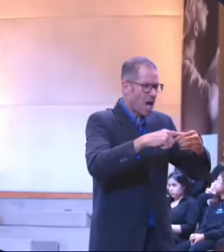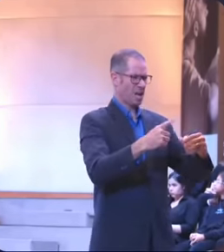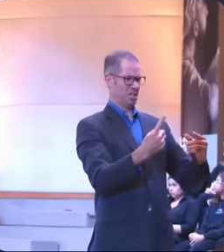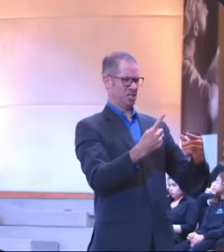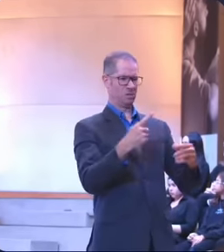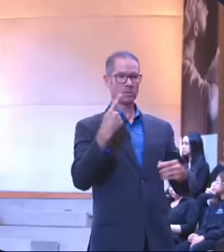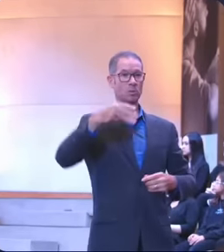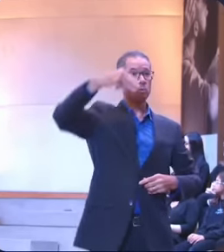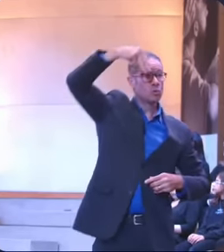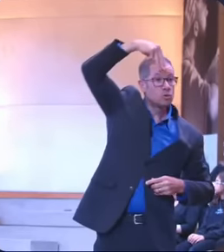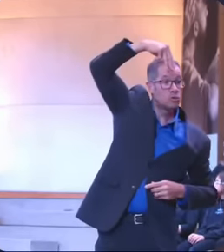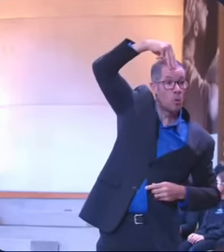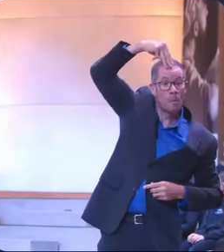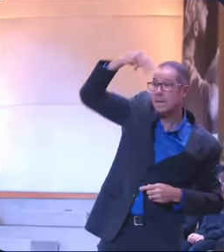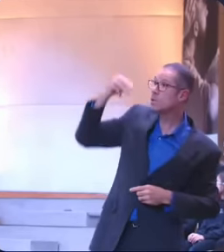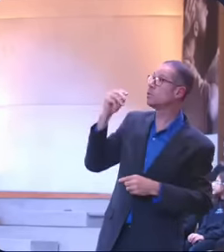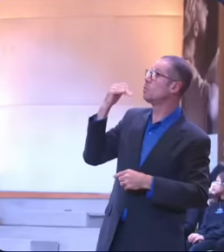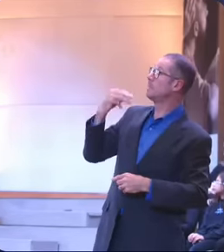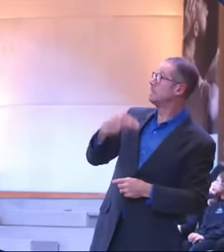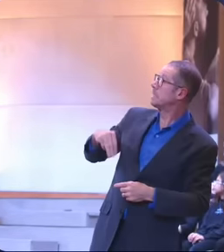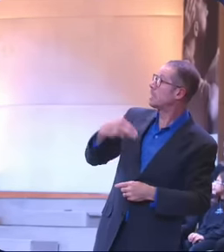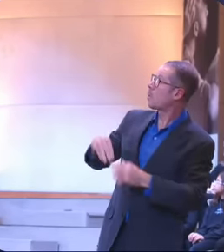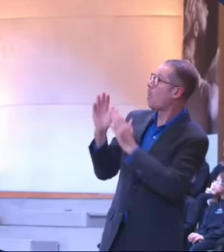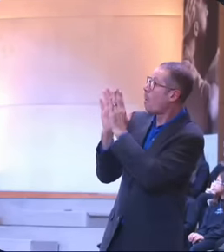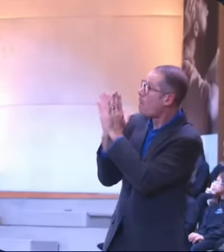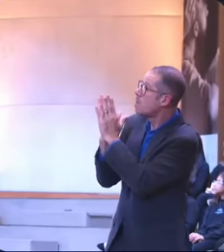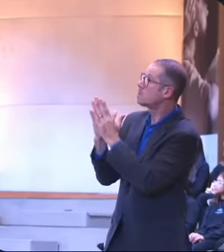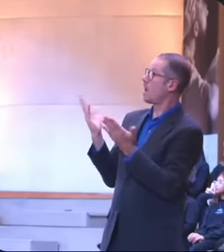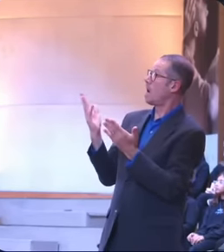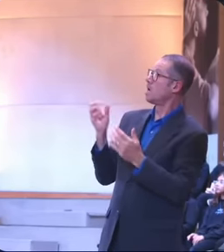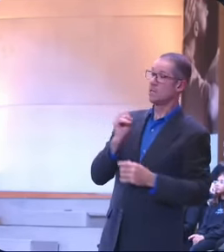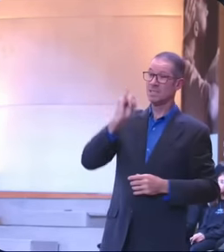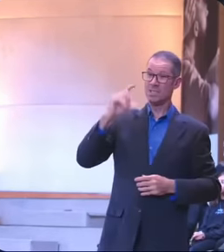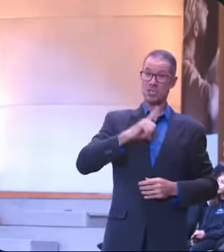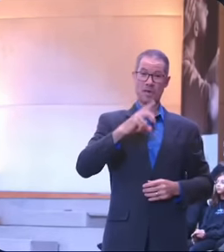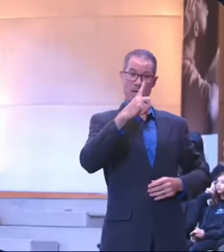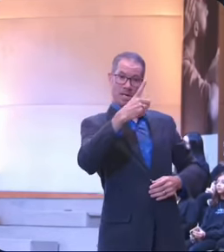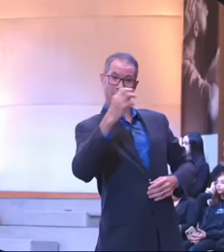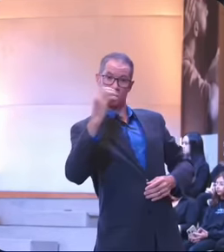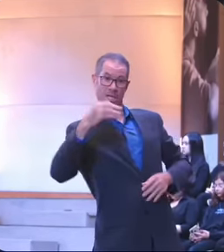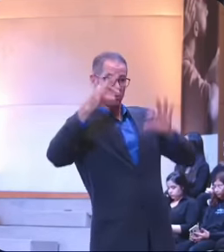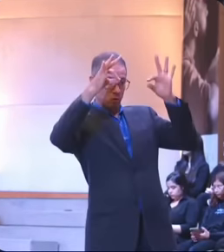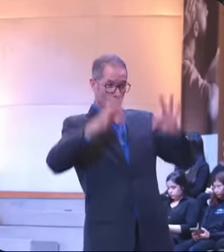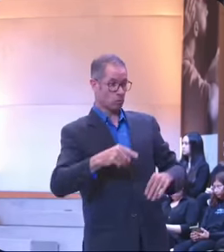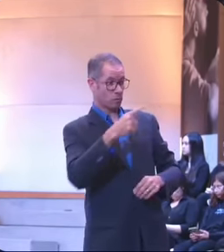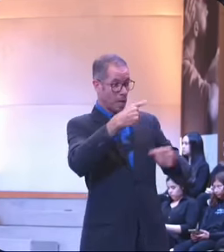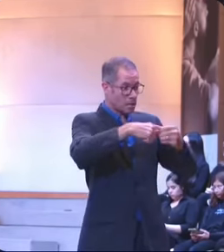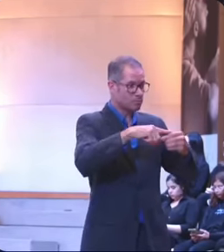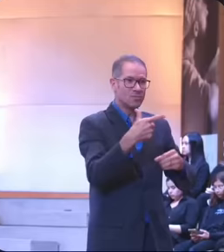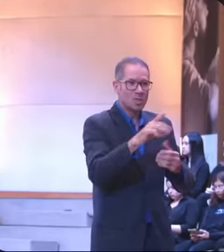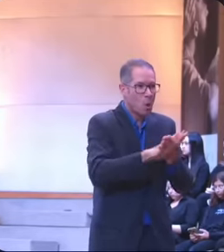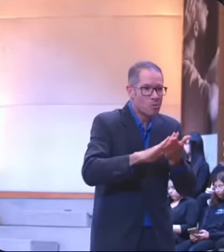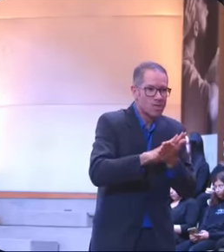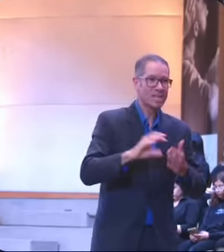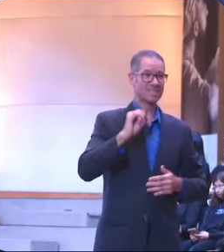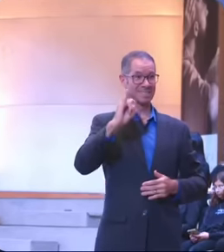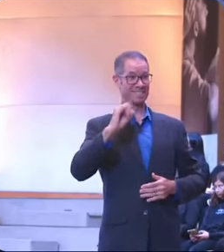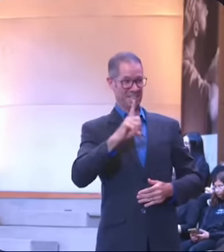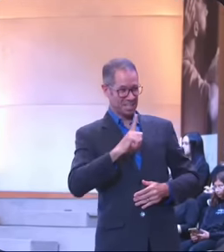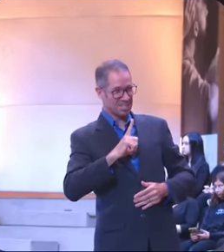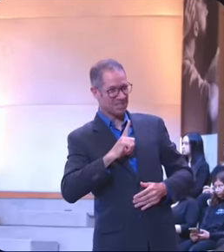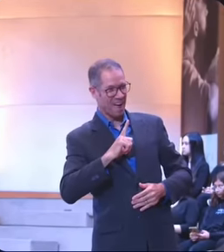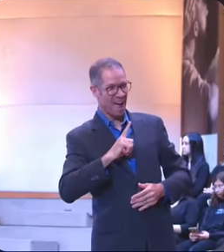seu sobrinho: tenha misericórdia. Se tiverem 100 justos lá, mas não tinha. Se